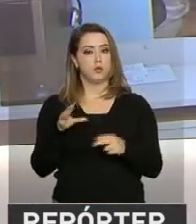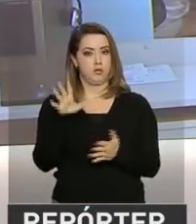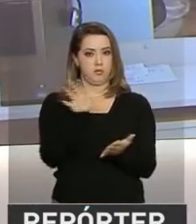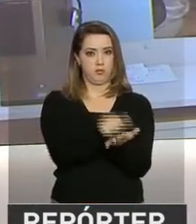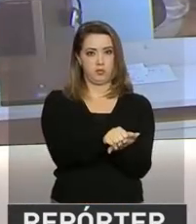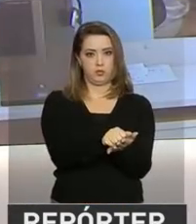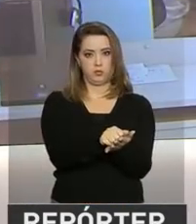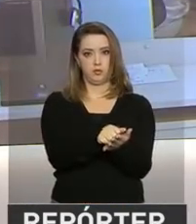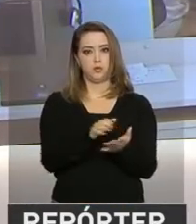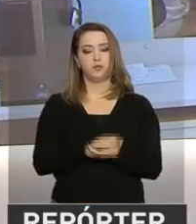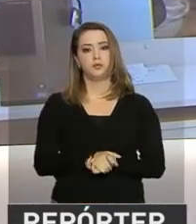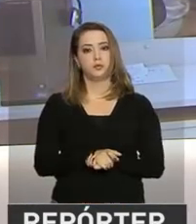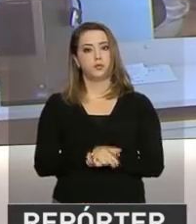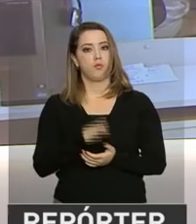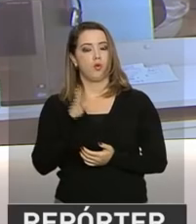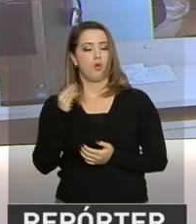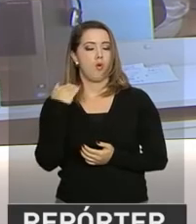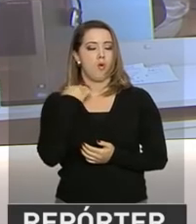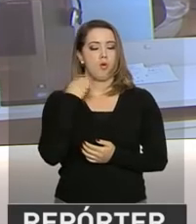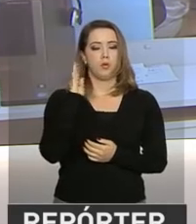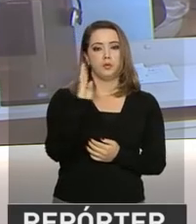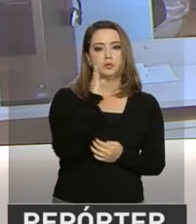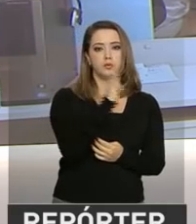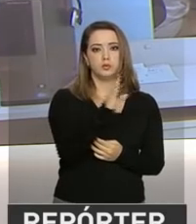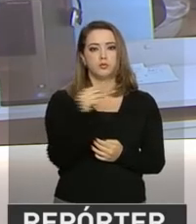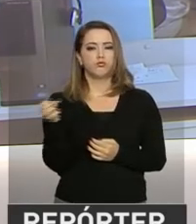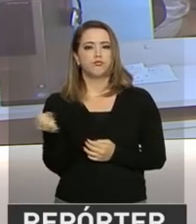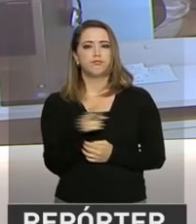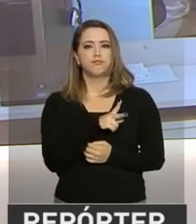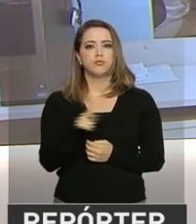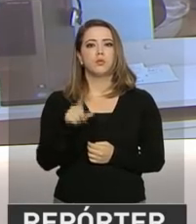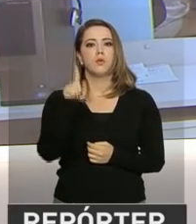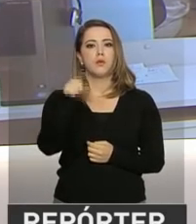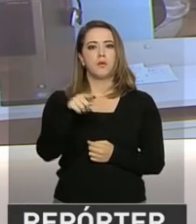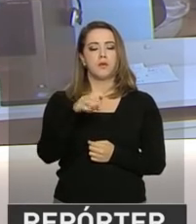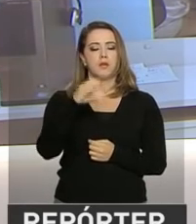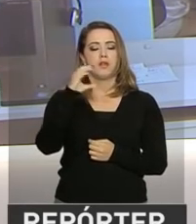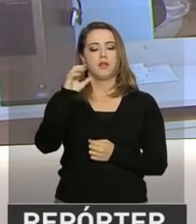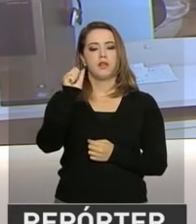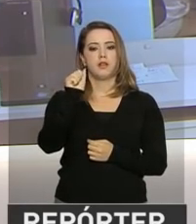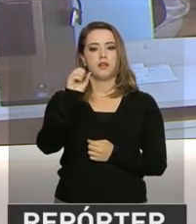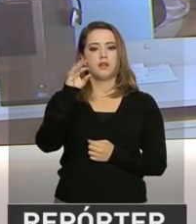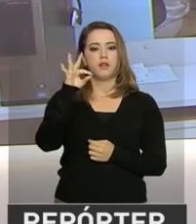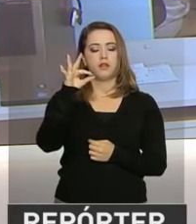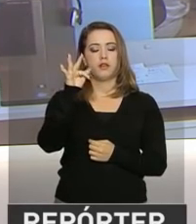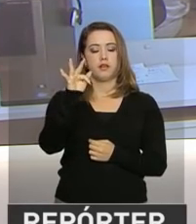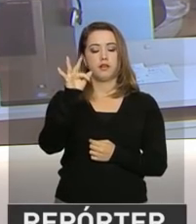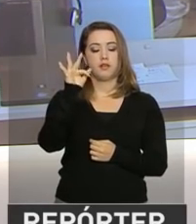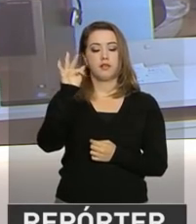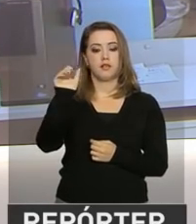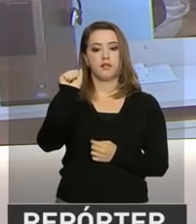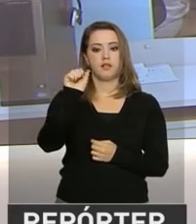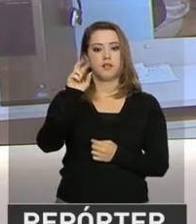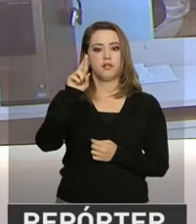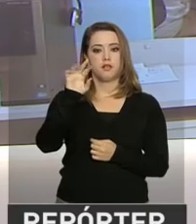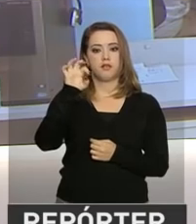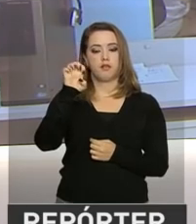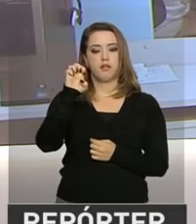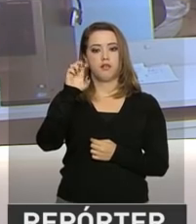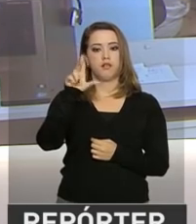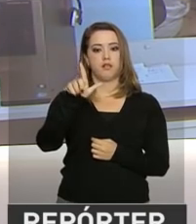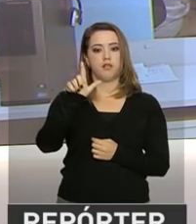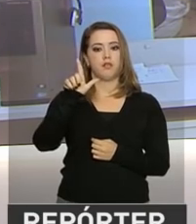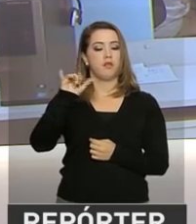assumiu no Banco do Brasil o novo presidente é Paulo cafarelli que já foi diretor e vice-presidente do próprio banco além de